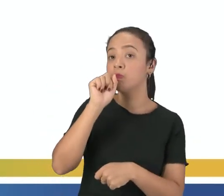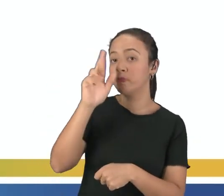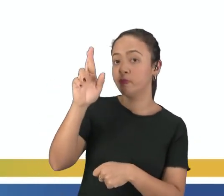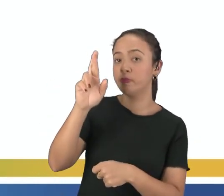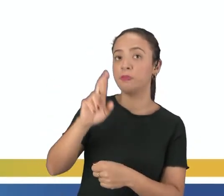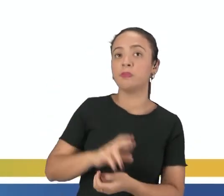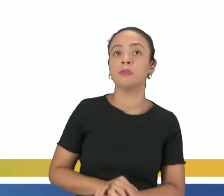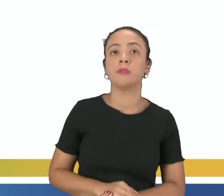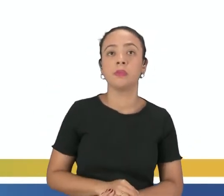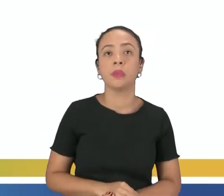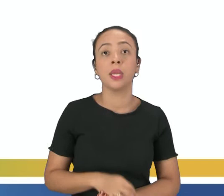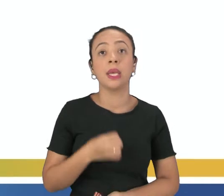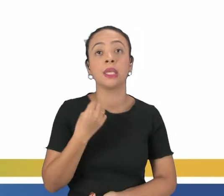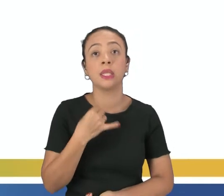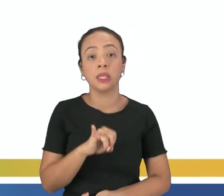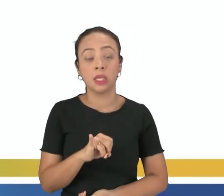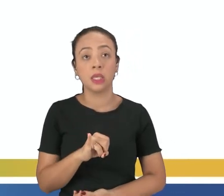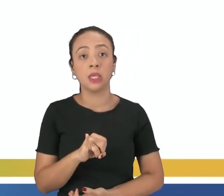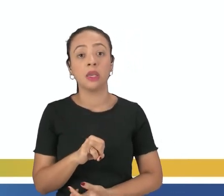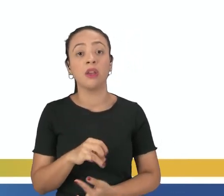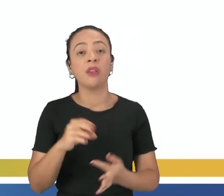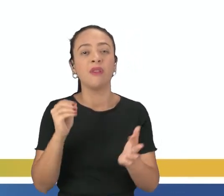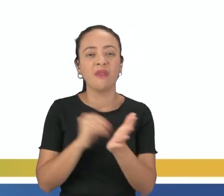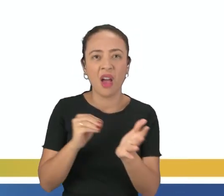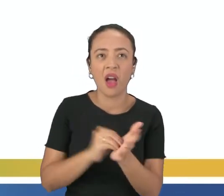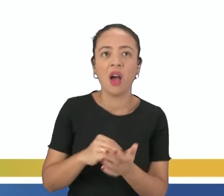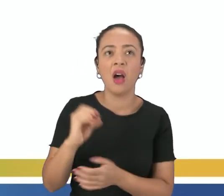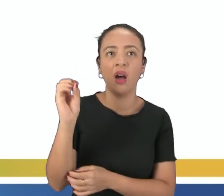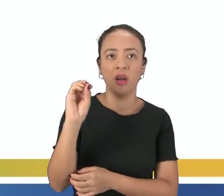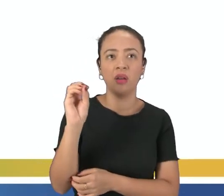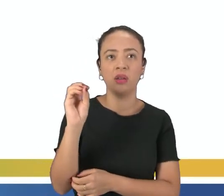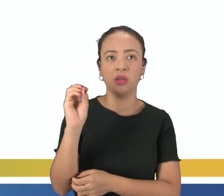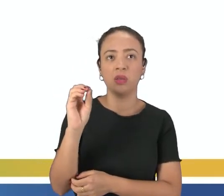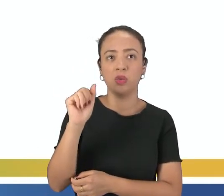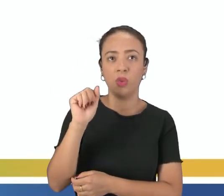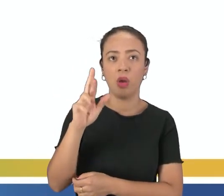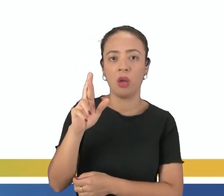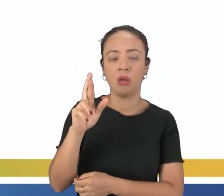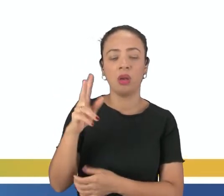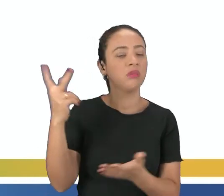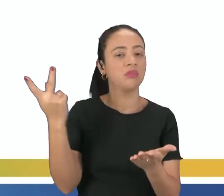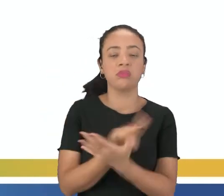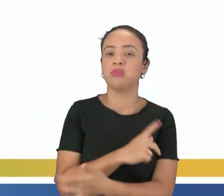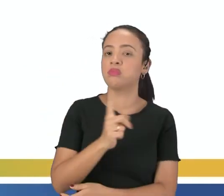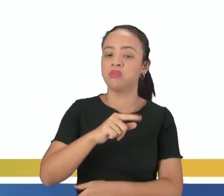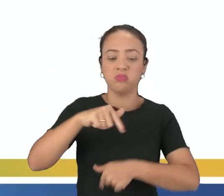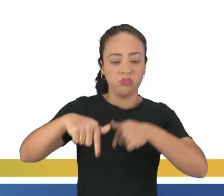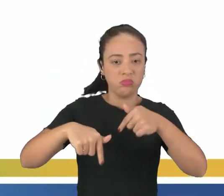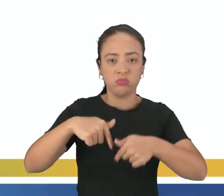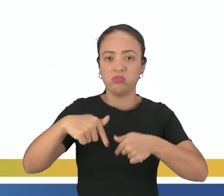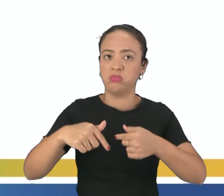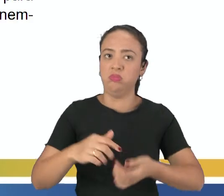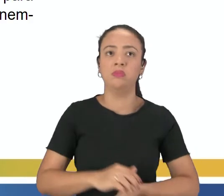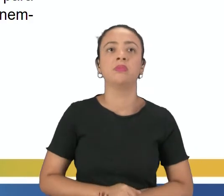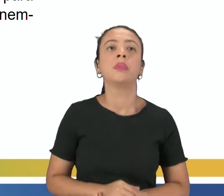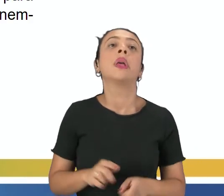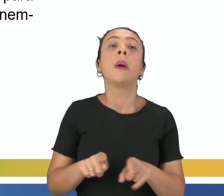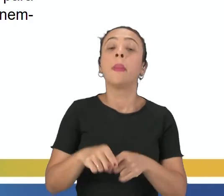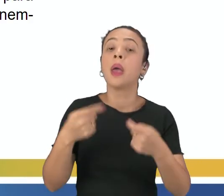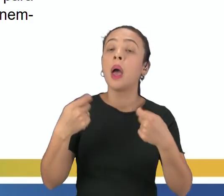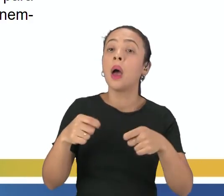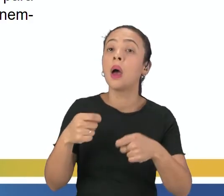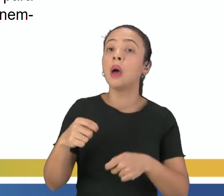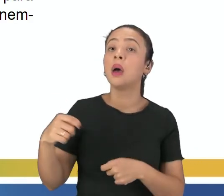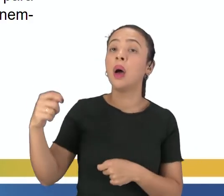no caso do nosso ar. Se não houver suprimento de oxigênio suficiente, não ocorre a reação química.